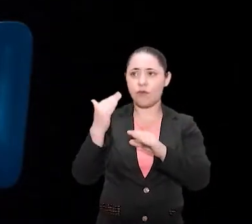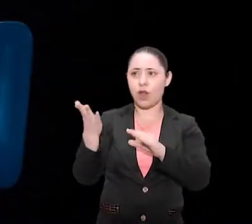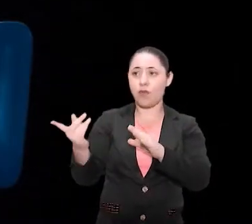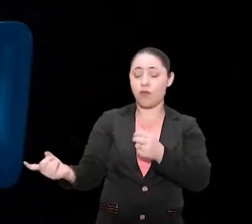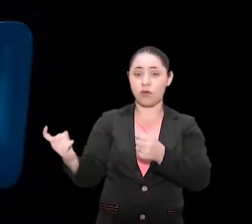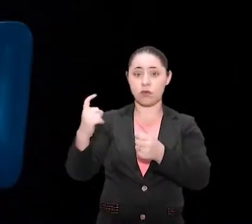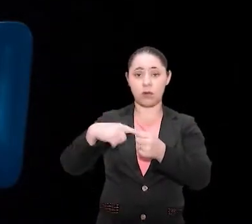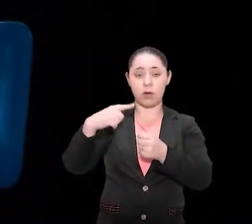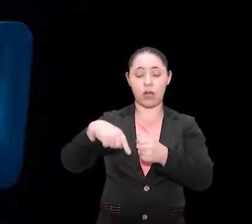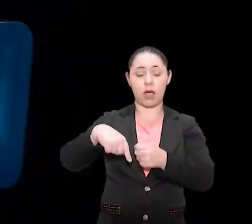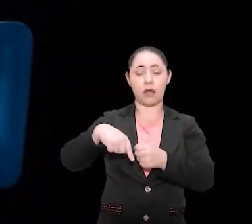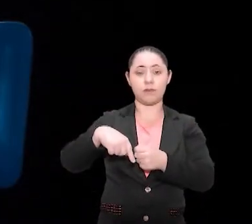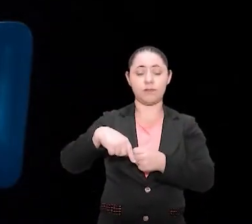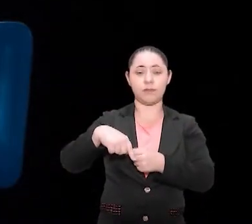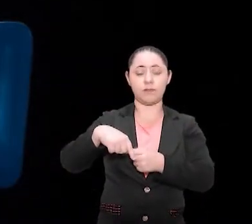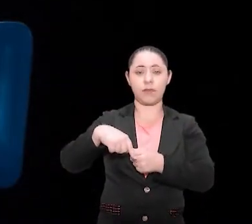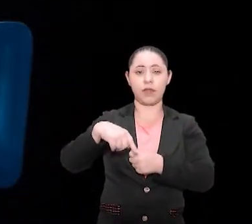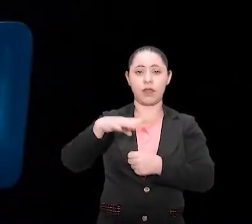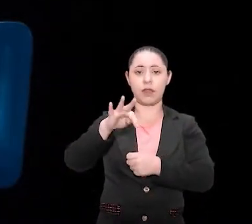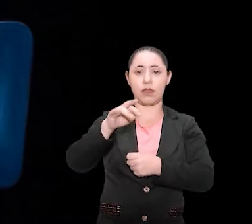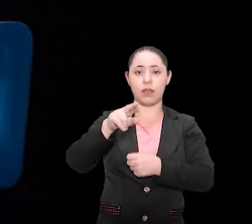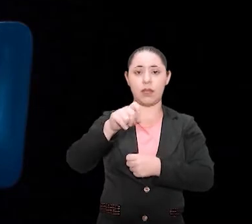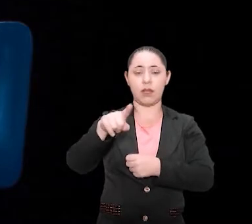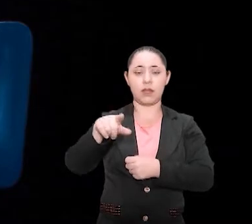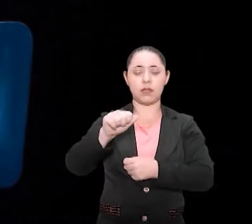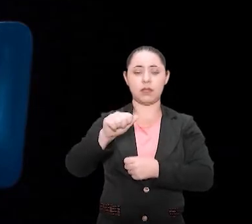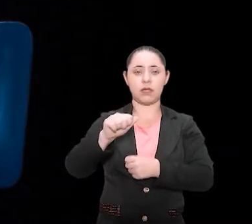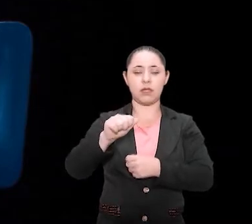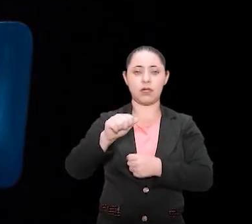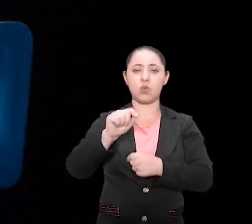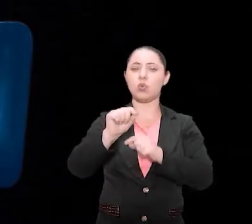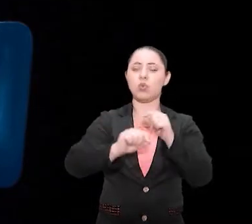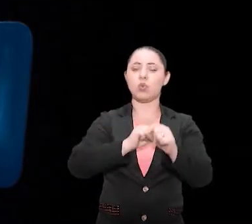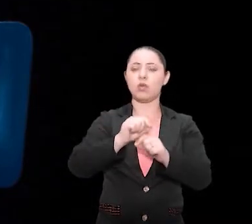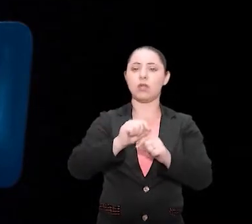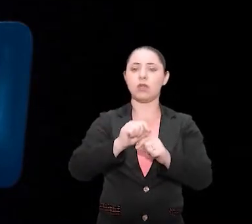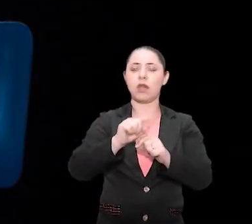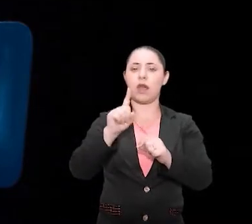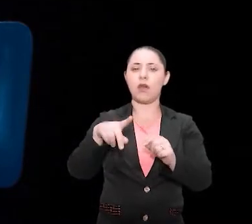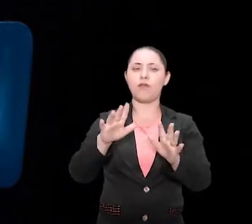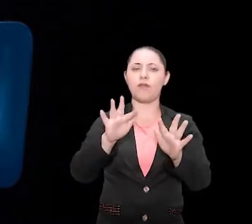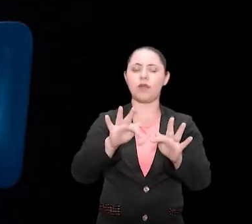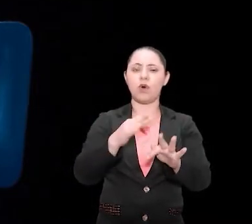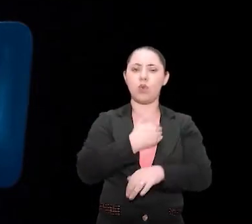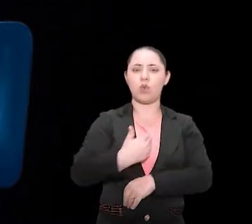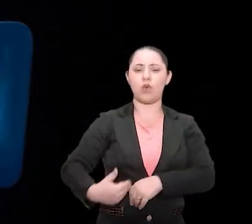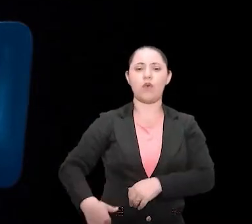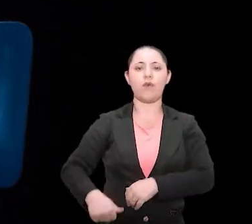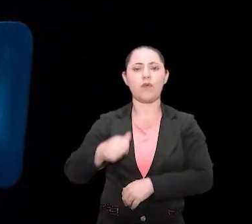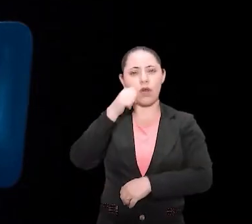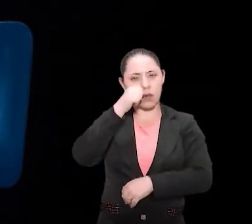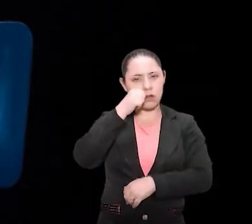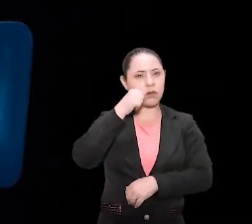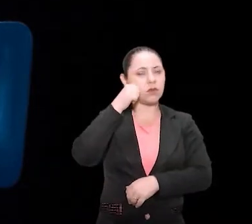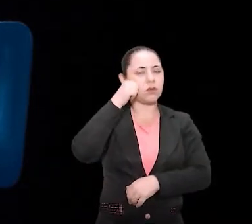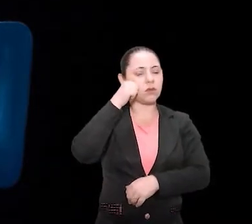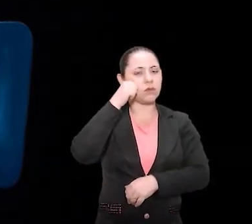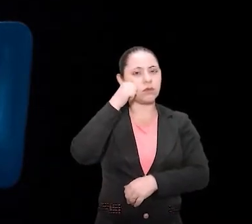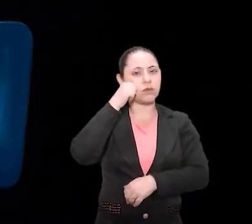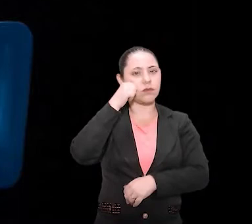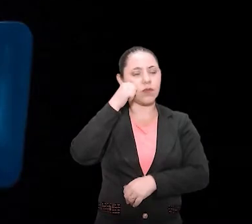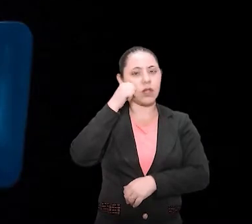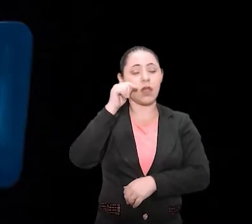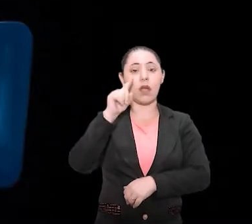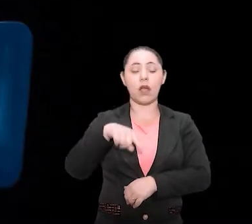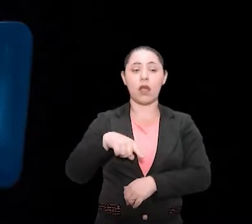para cá, a Tereza Cristina estava saindo era o final do governo André, e ela ia